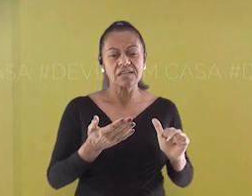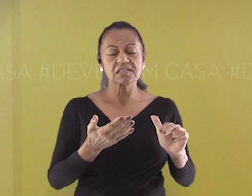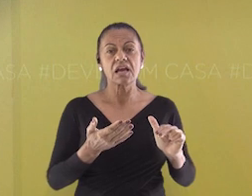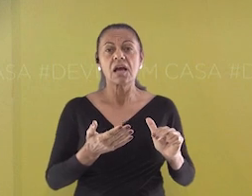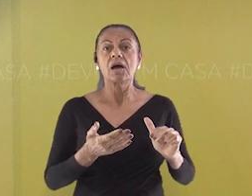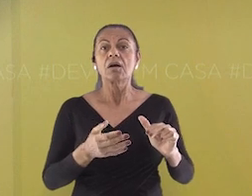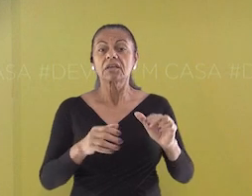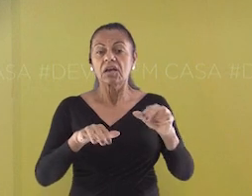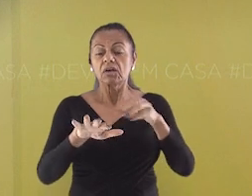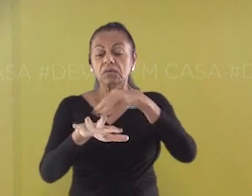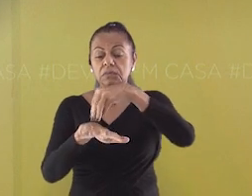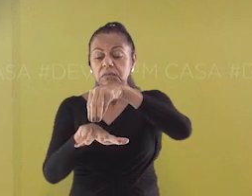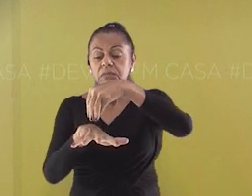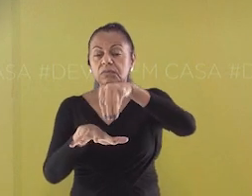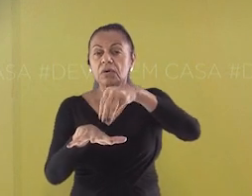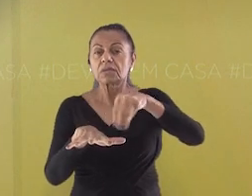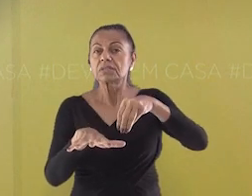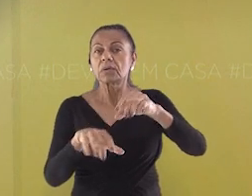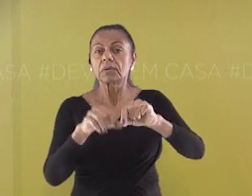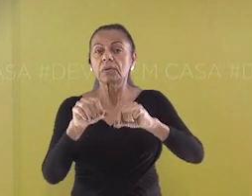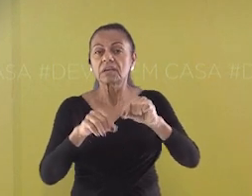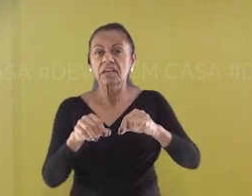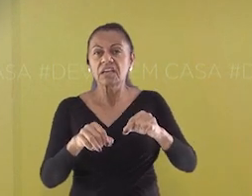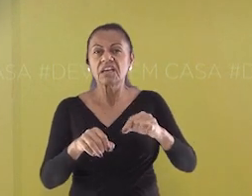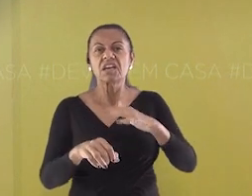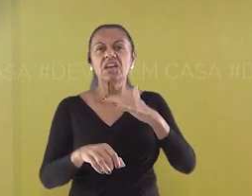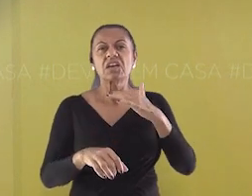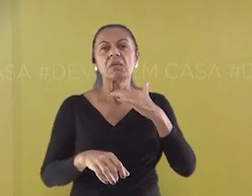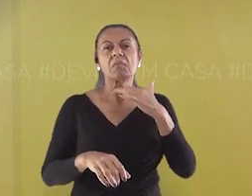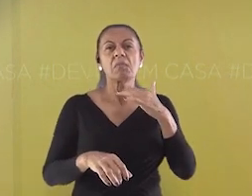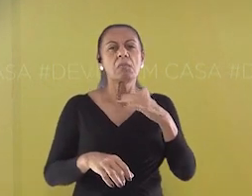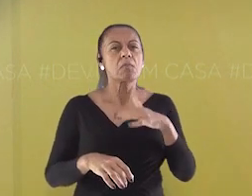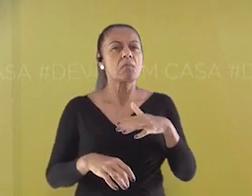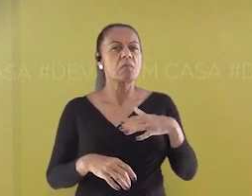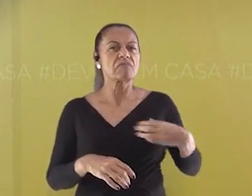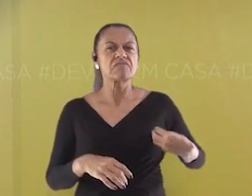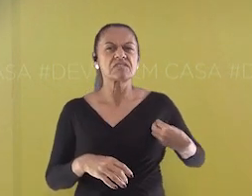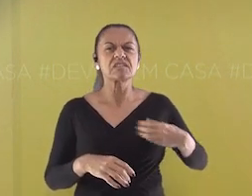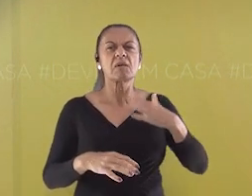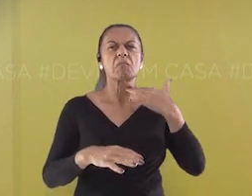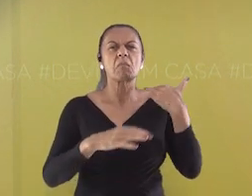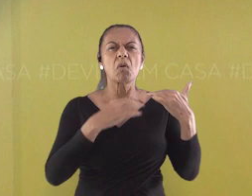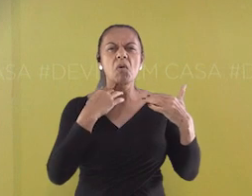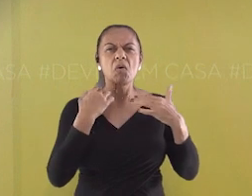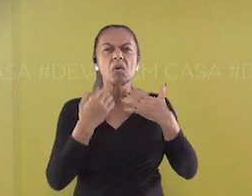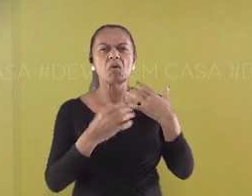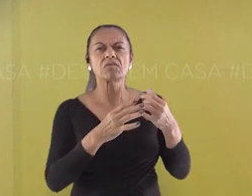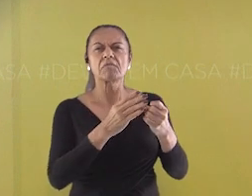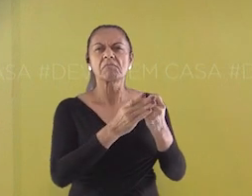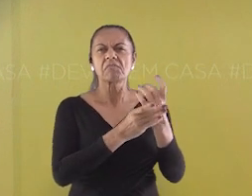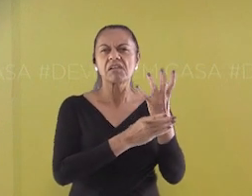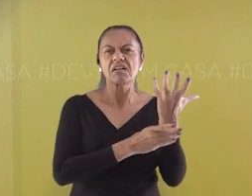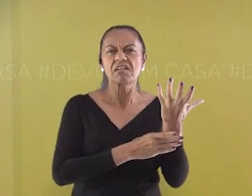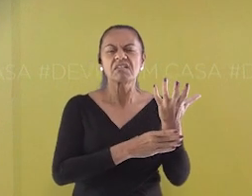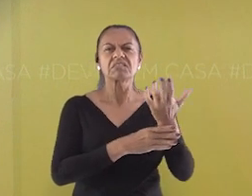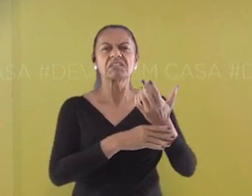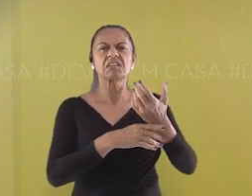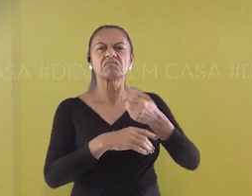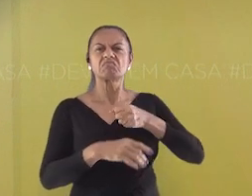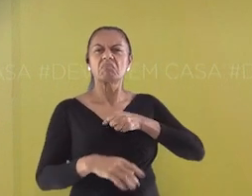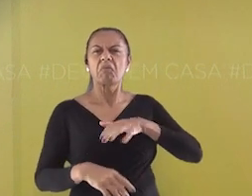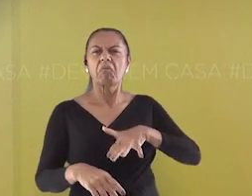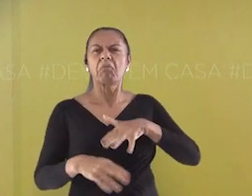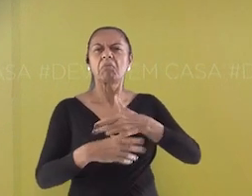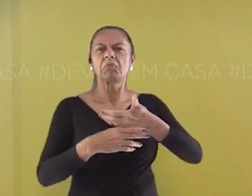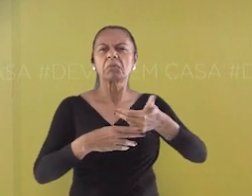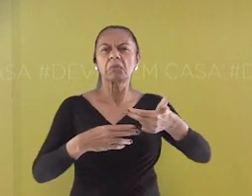fósseis são a aglomeração de despojos, restos, formas, figuras de corpos organizados que